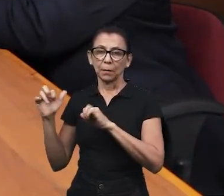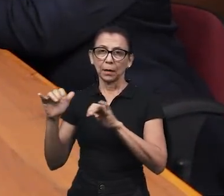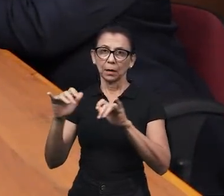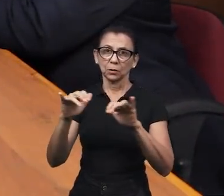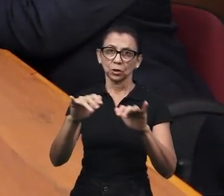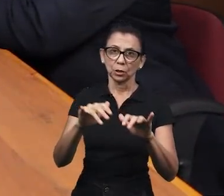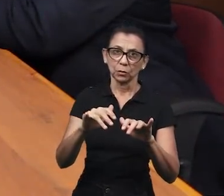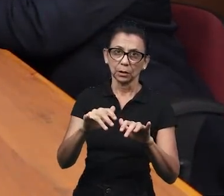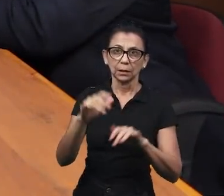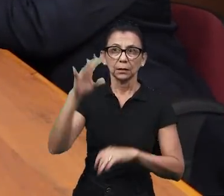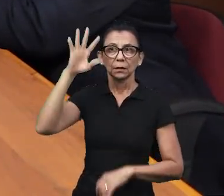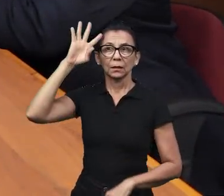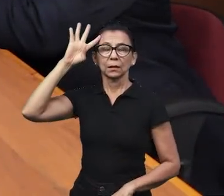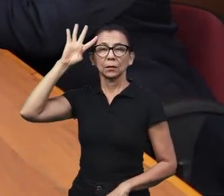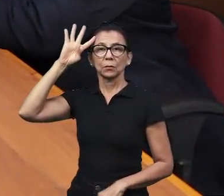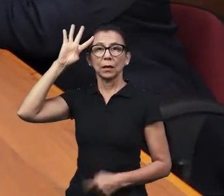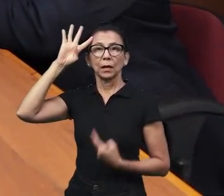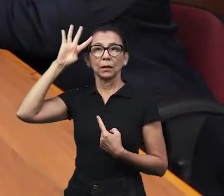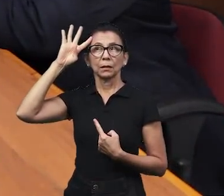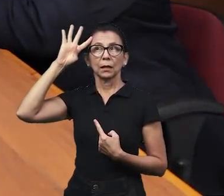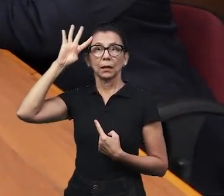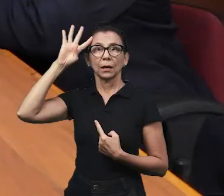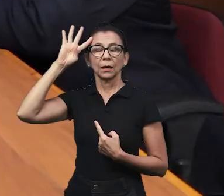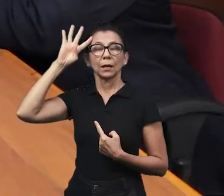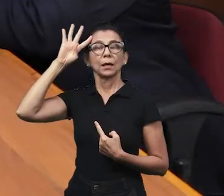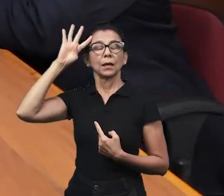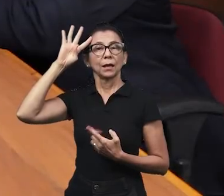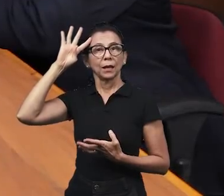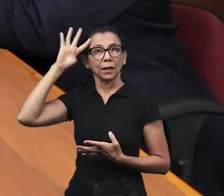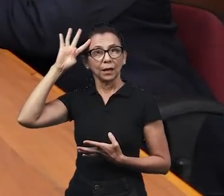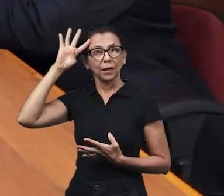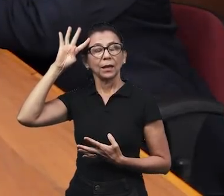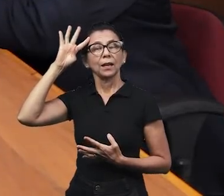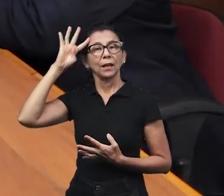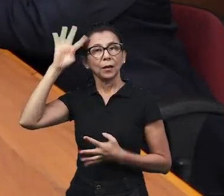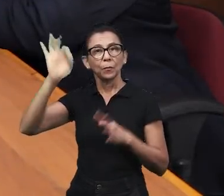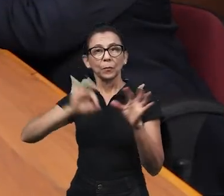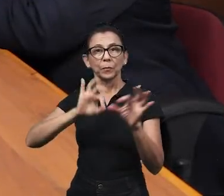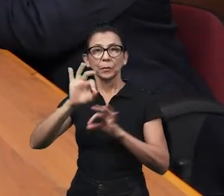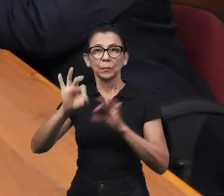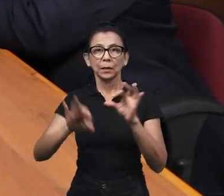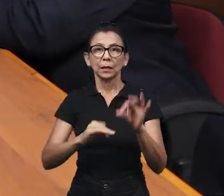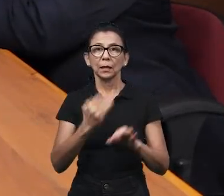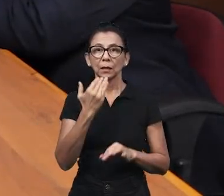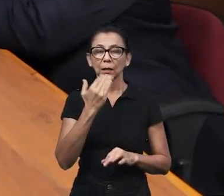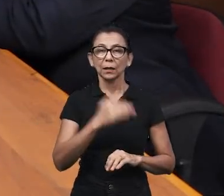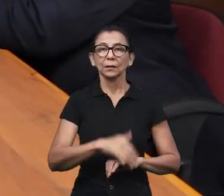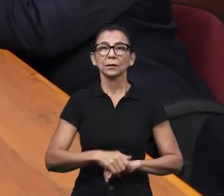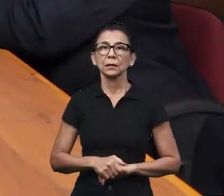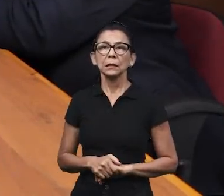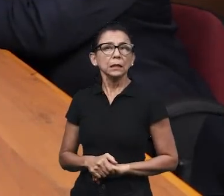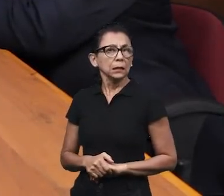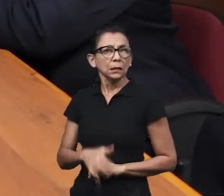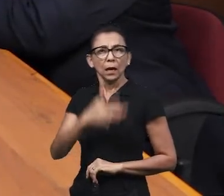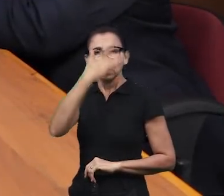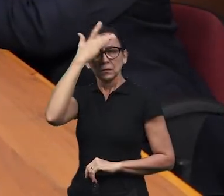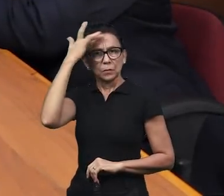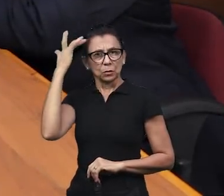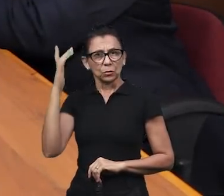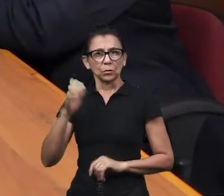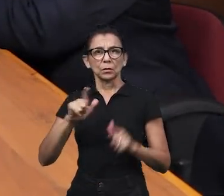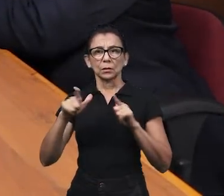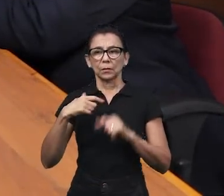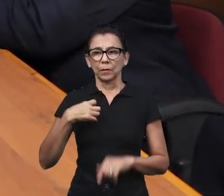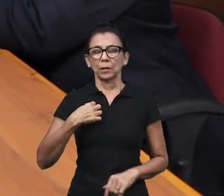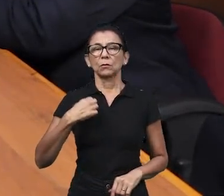vêm aqui são pessoas que têm profissões, Cada uma tem a sua profissão, tem a sua